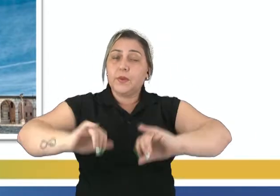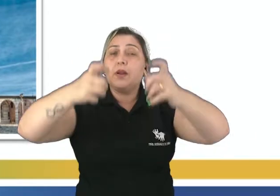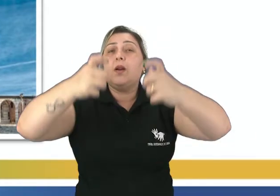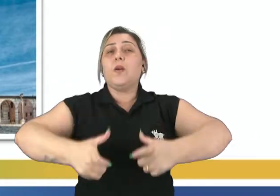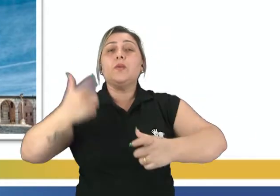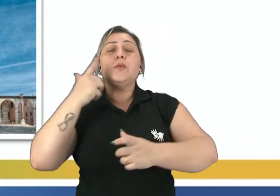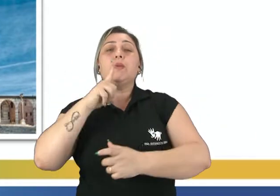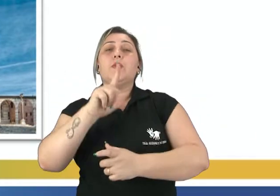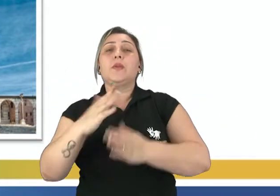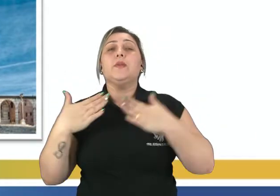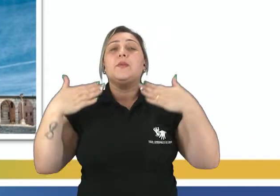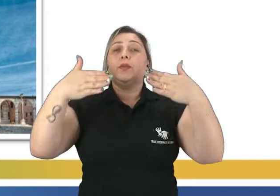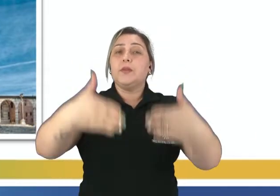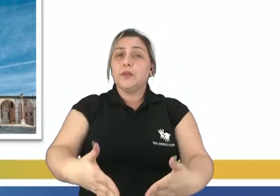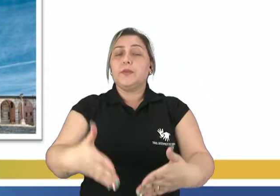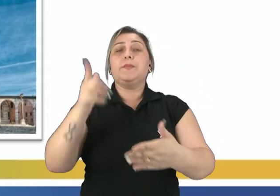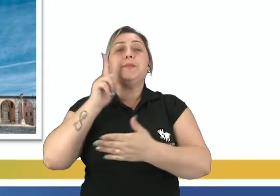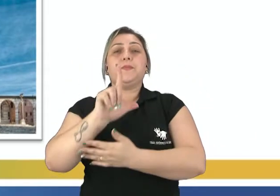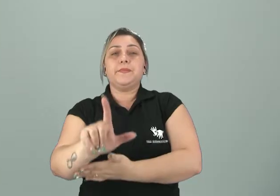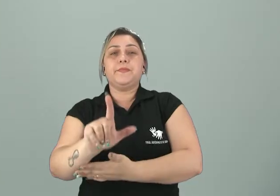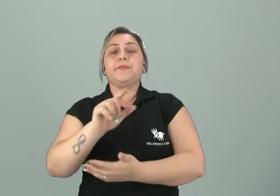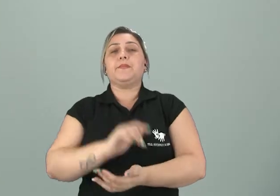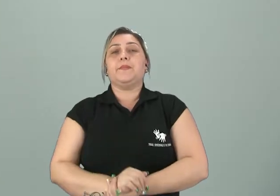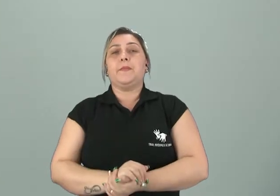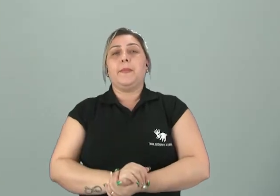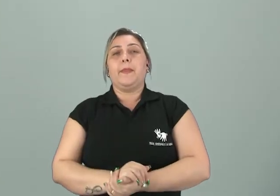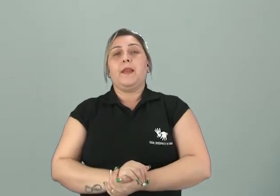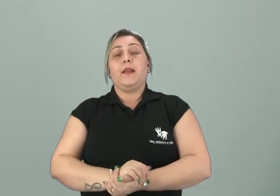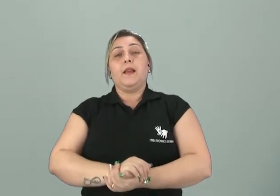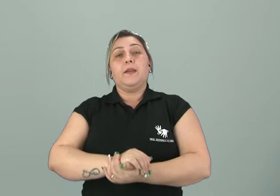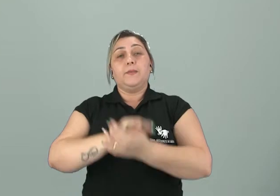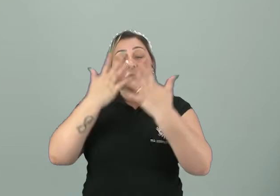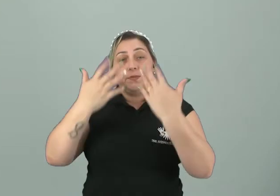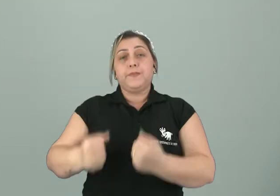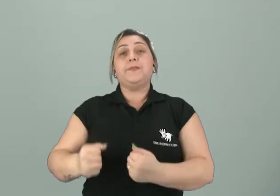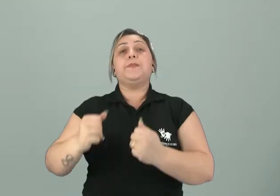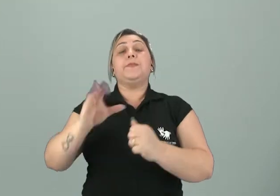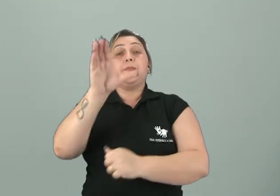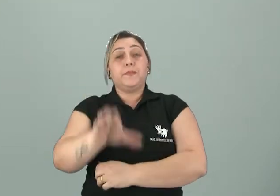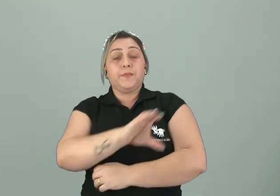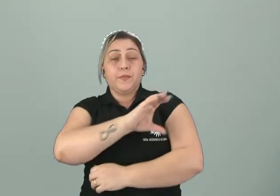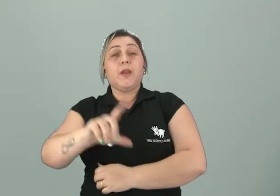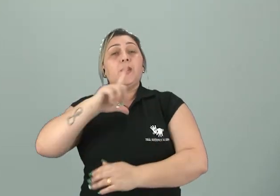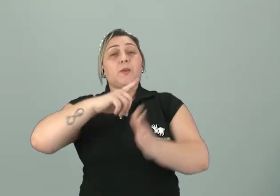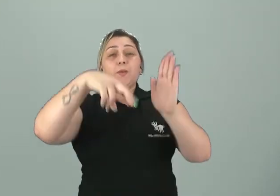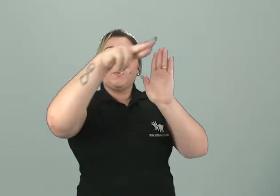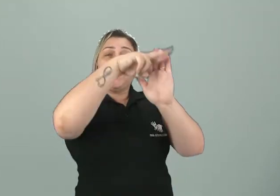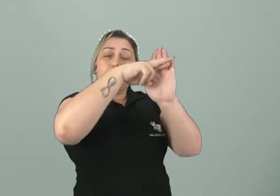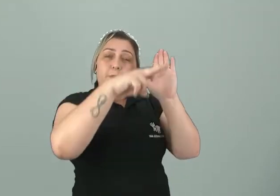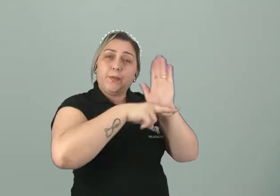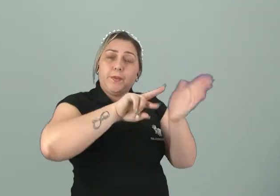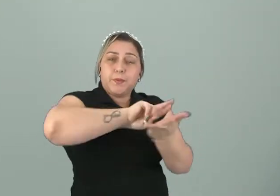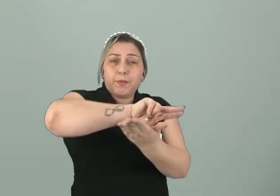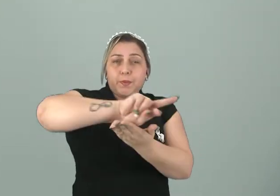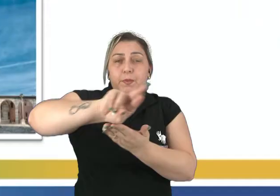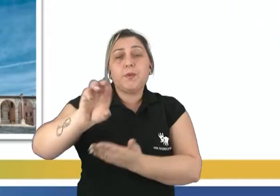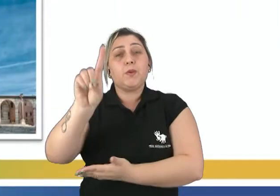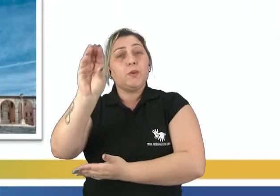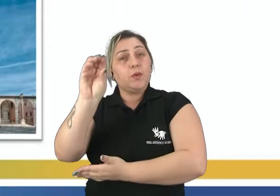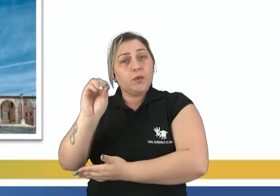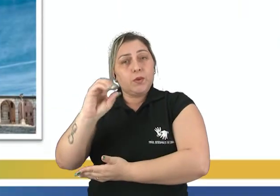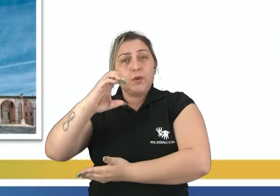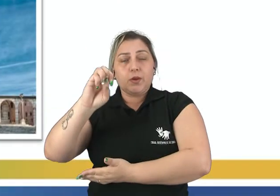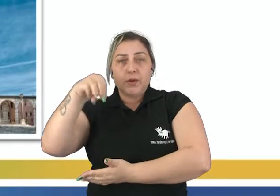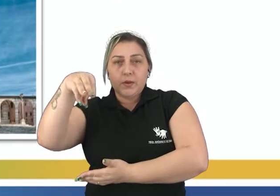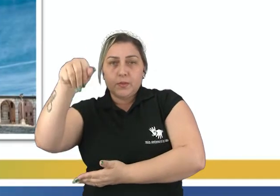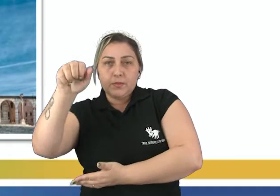levar a fé para onde eles conseguissem chegar e alcançar. A crença em Cristo presumia uma série de